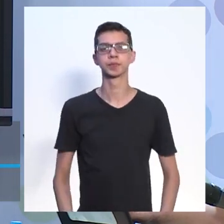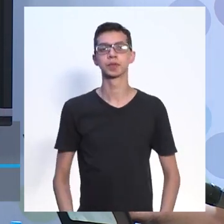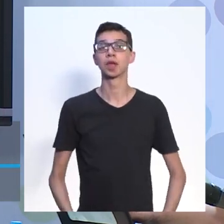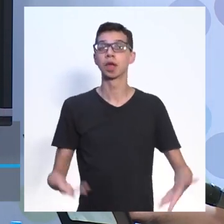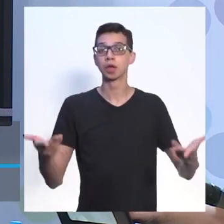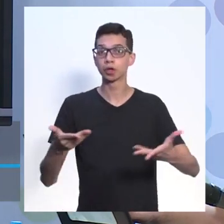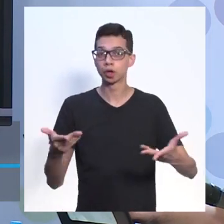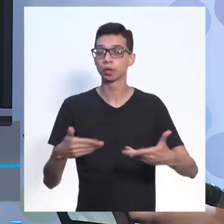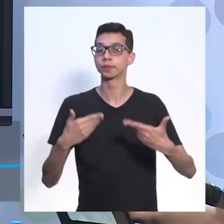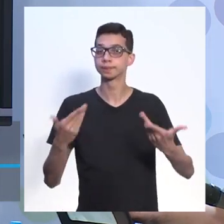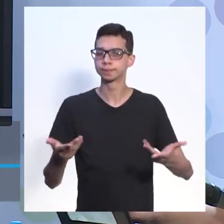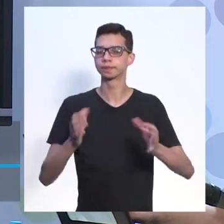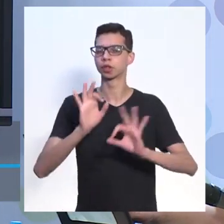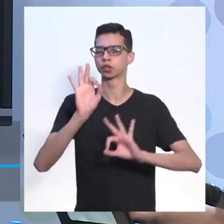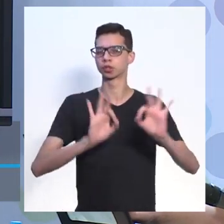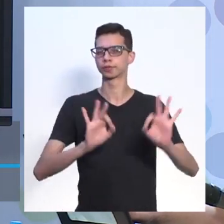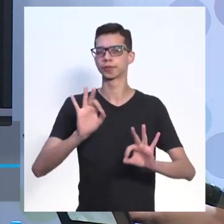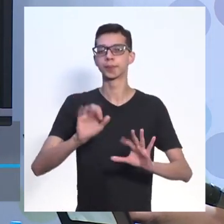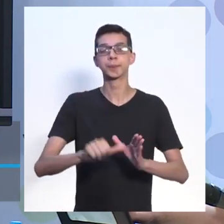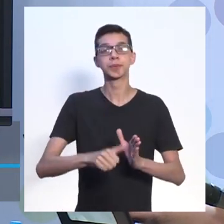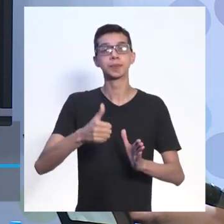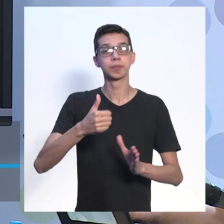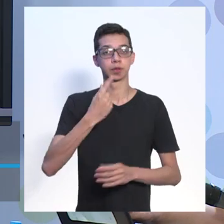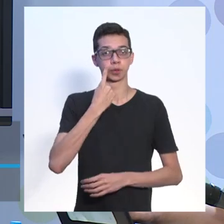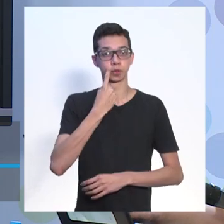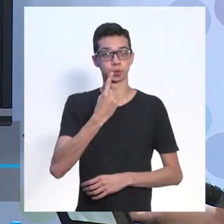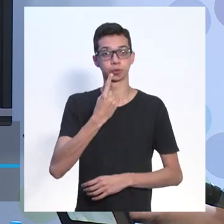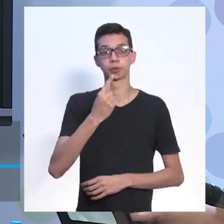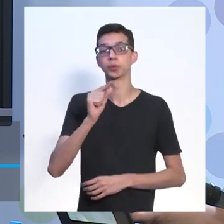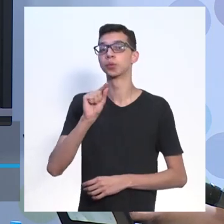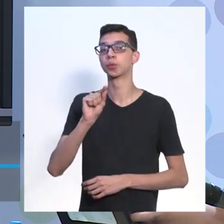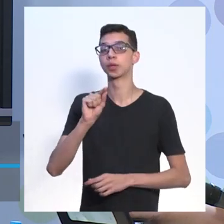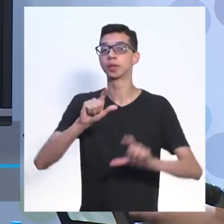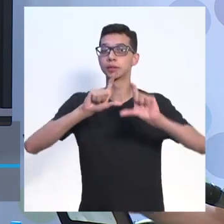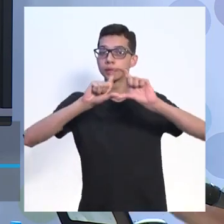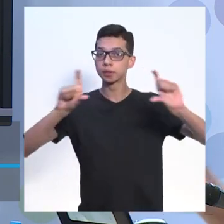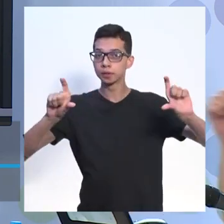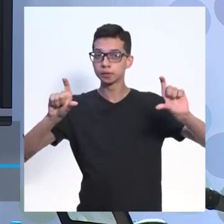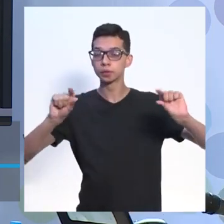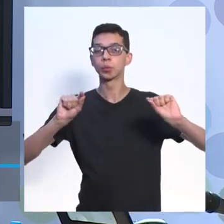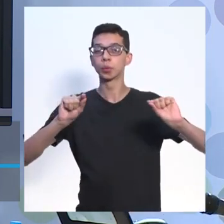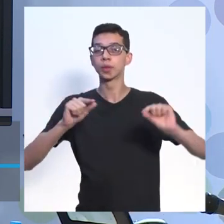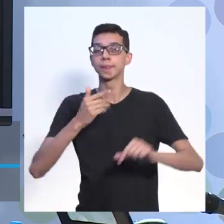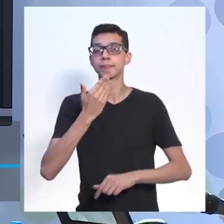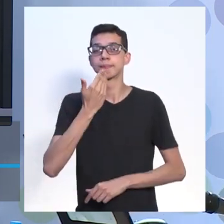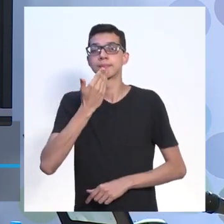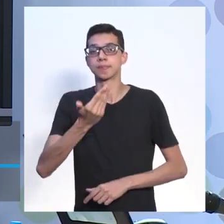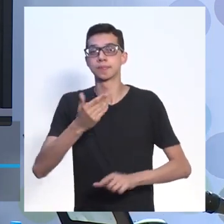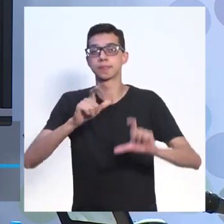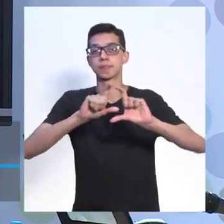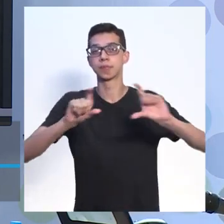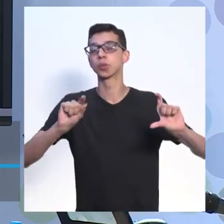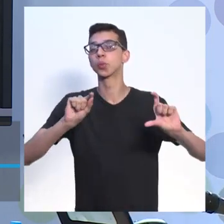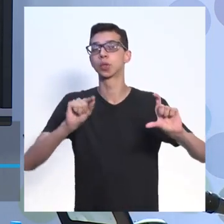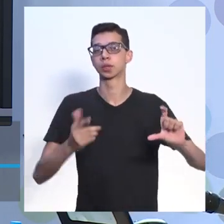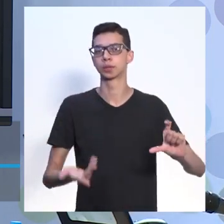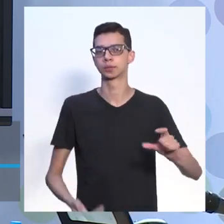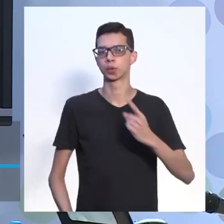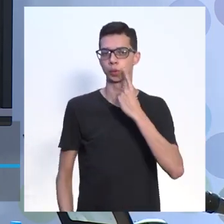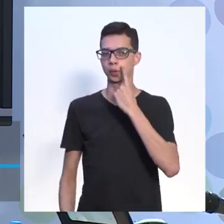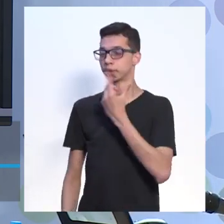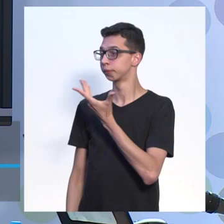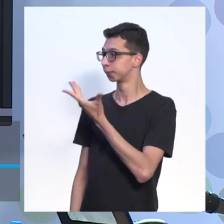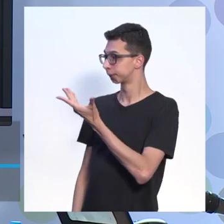resolver? Primeira coisa, vamos elencar o que ele trouxe e o que ele está pedindo. O que ele está pedindo? Ele